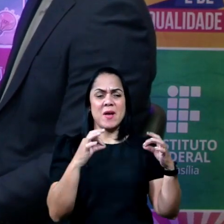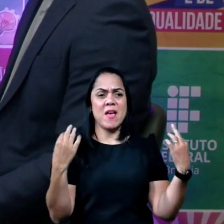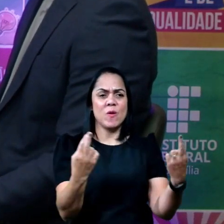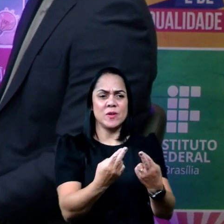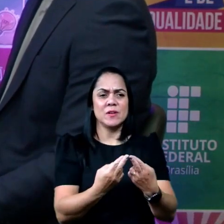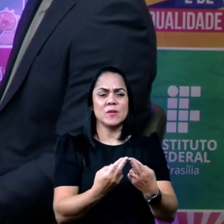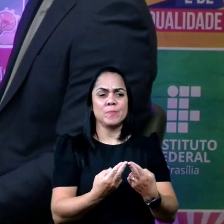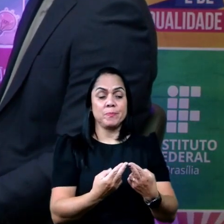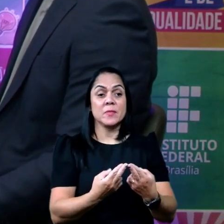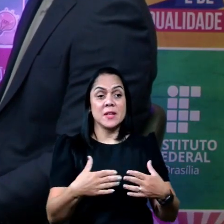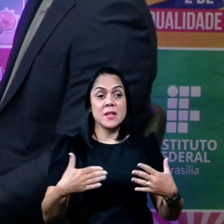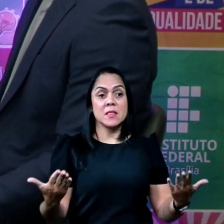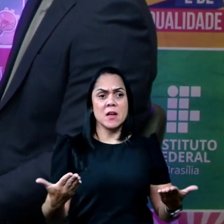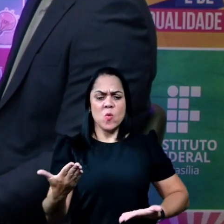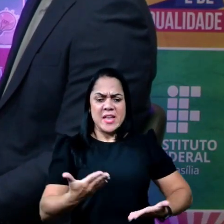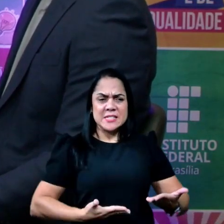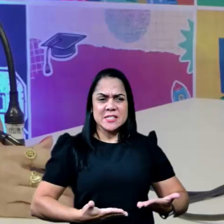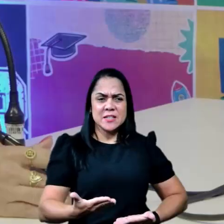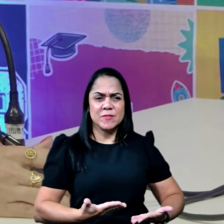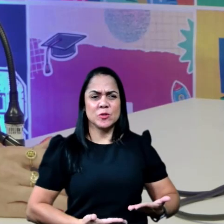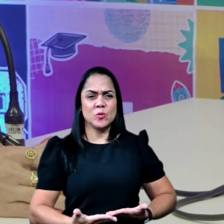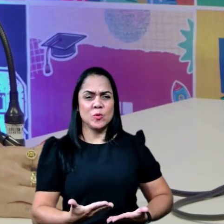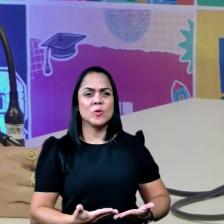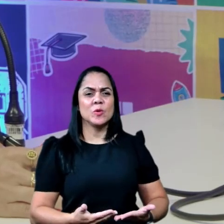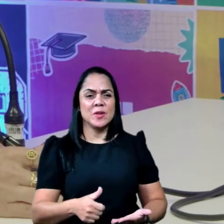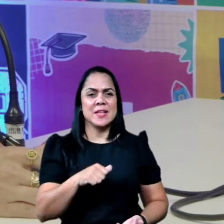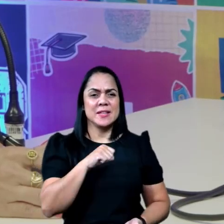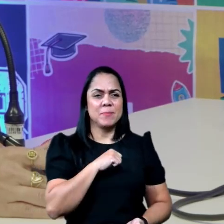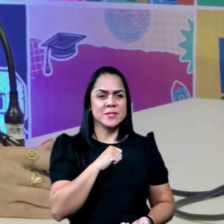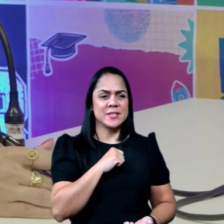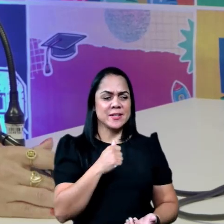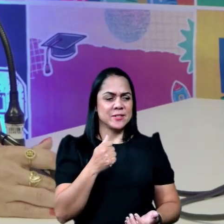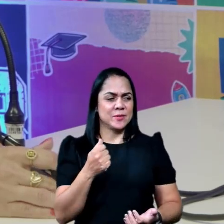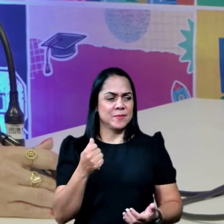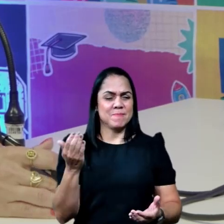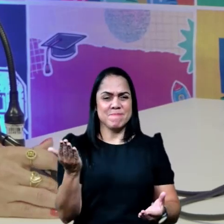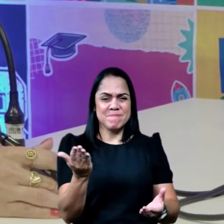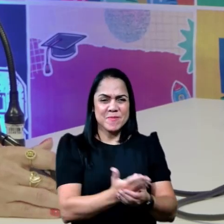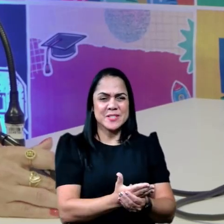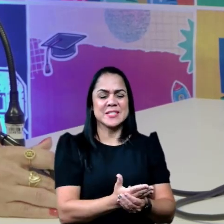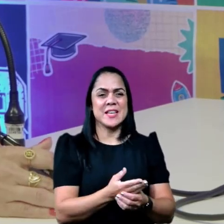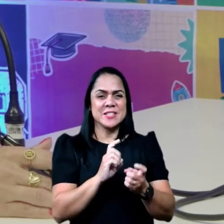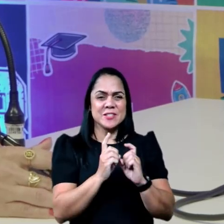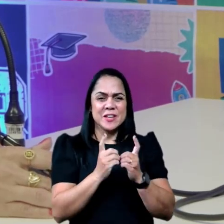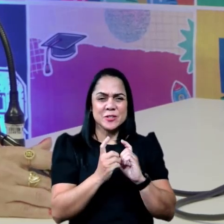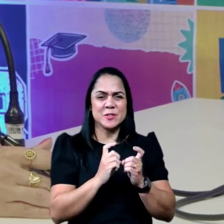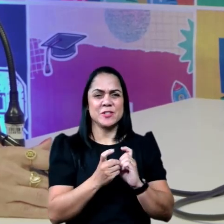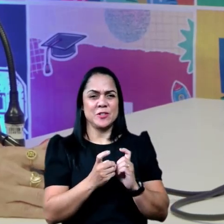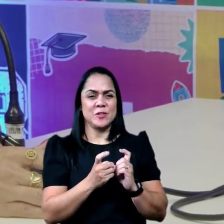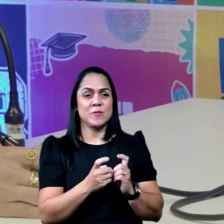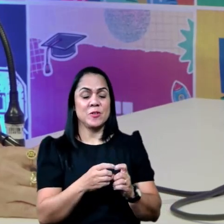Esse servidor, então, sofreu um processo administrativo e, durante o transcorrer do processo, ele